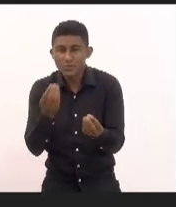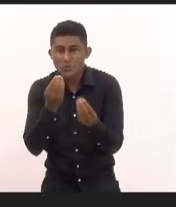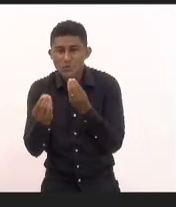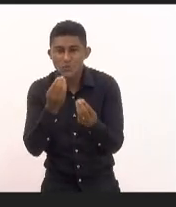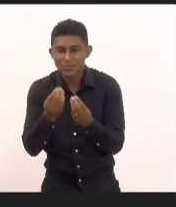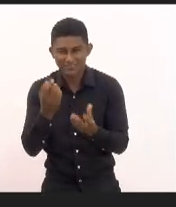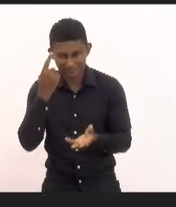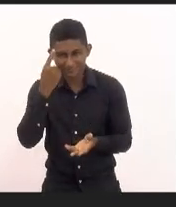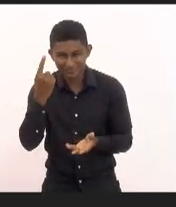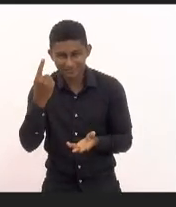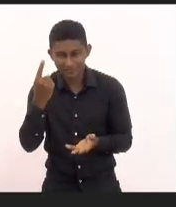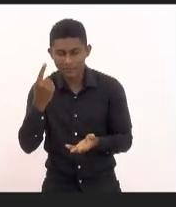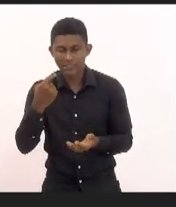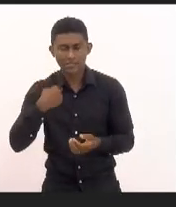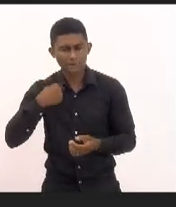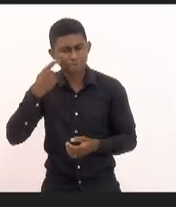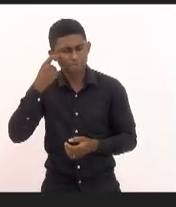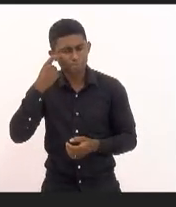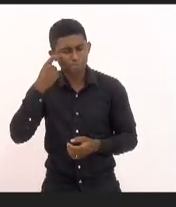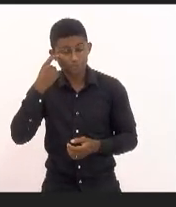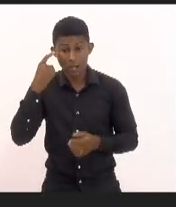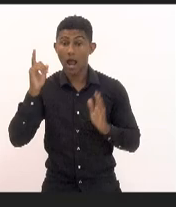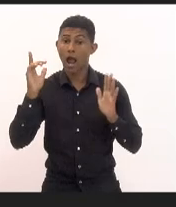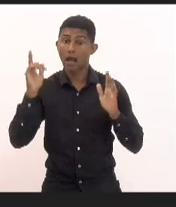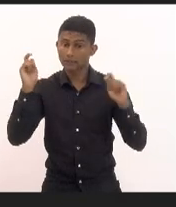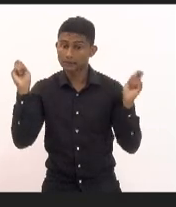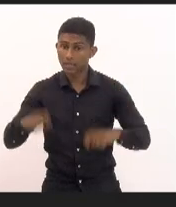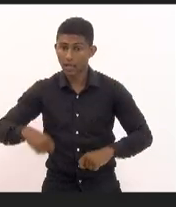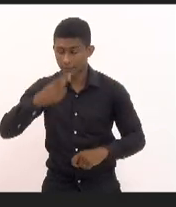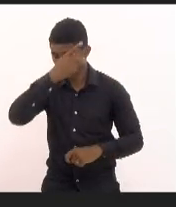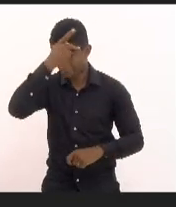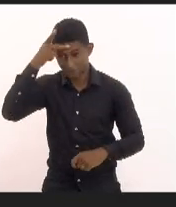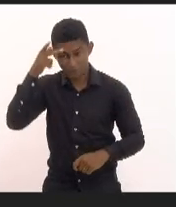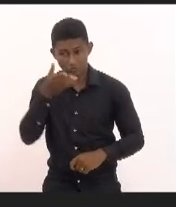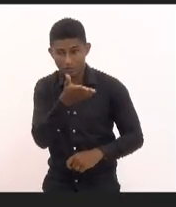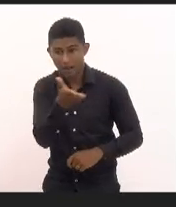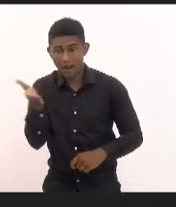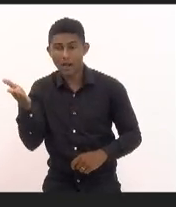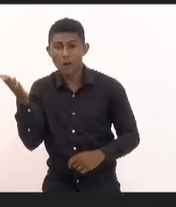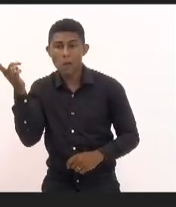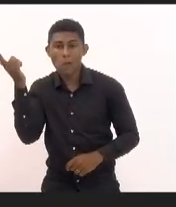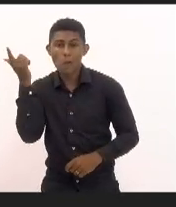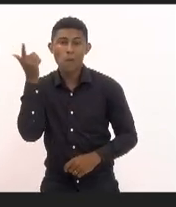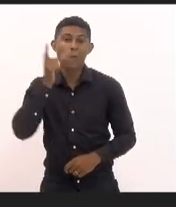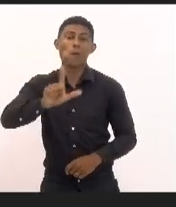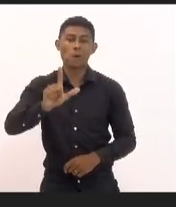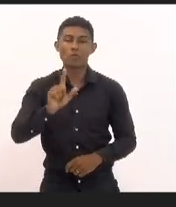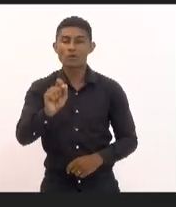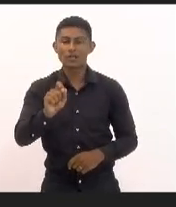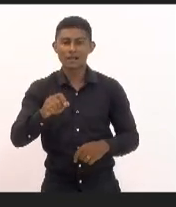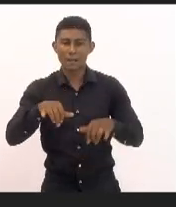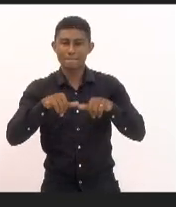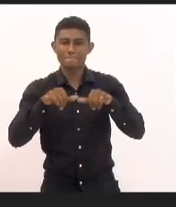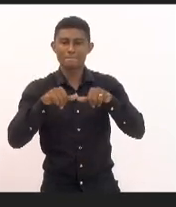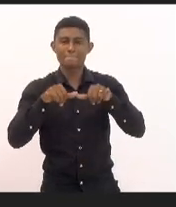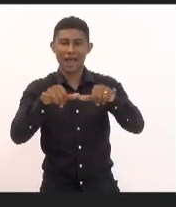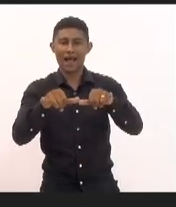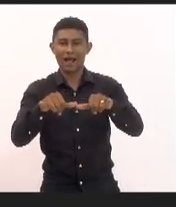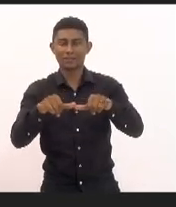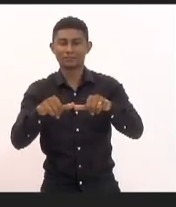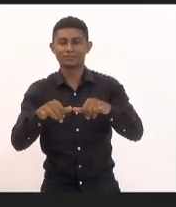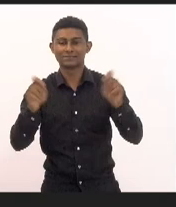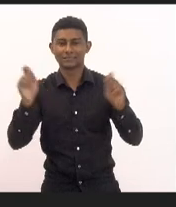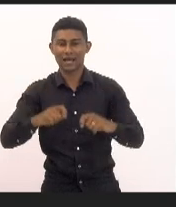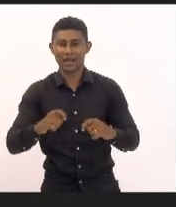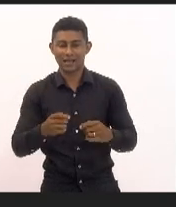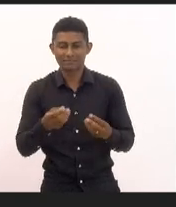ticket em que as pessoas poderiam também adquirir, não é? Em supermercados as suas compras.